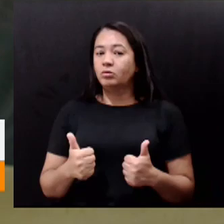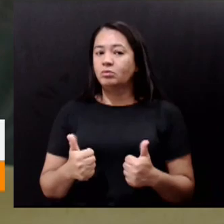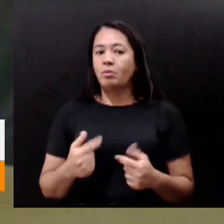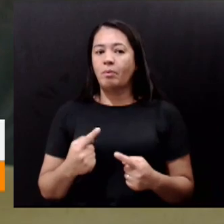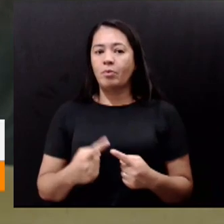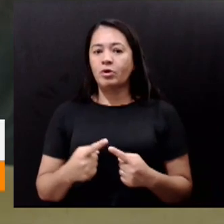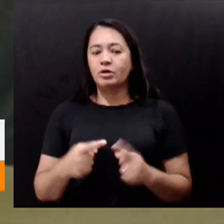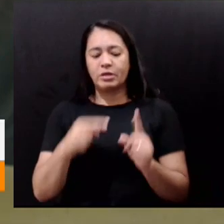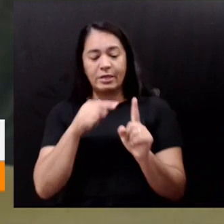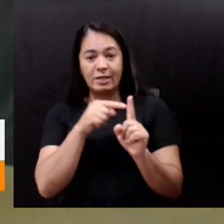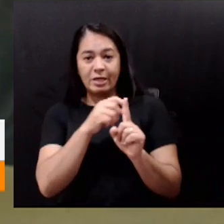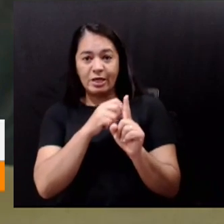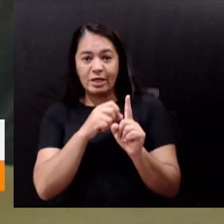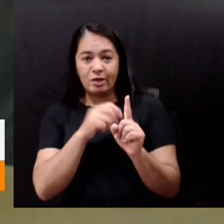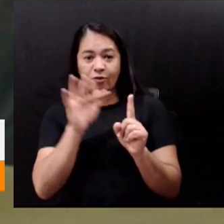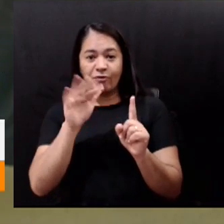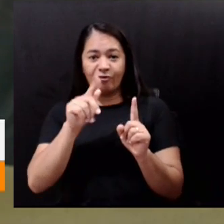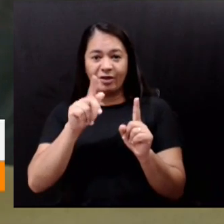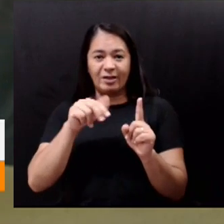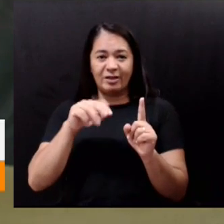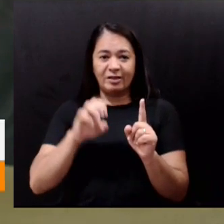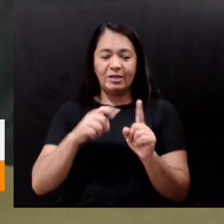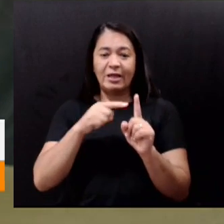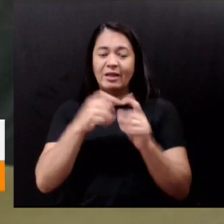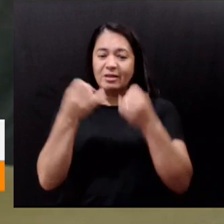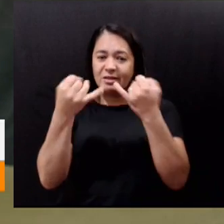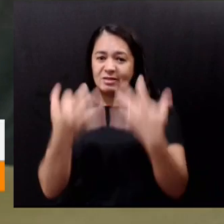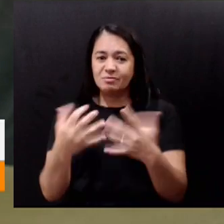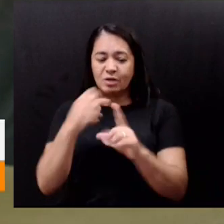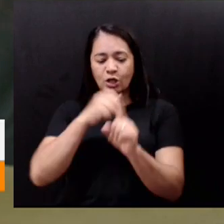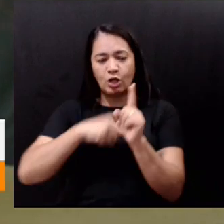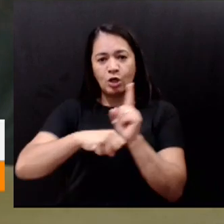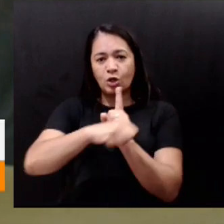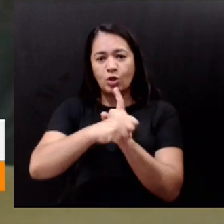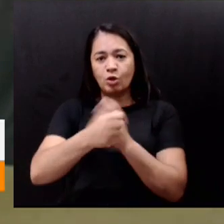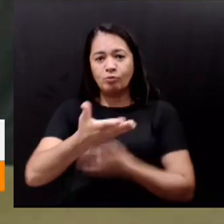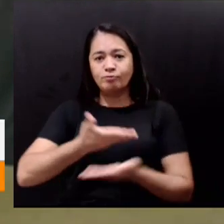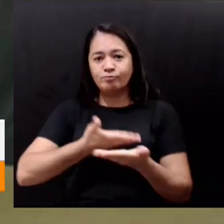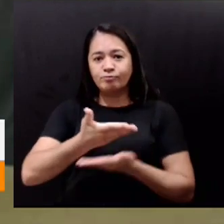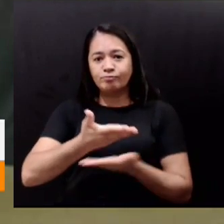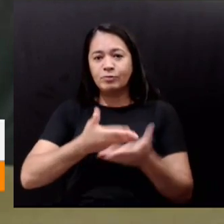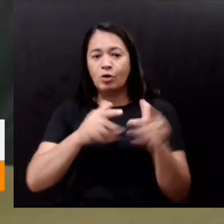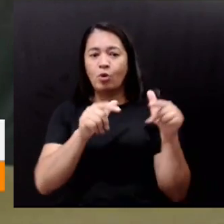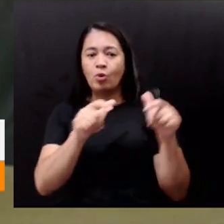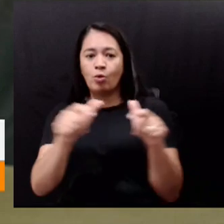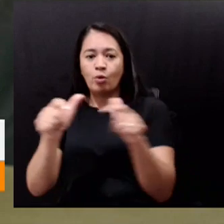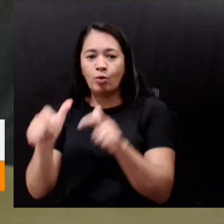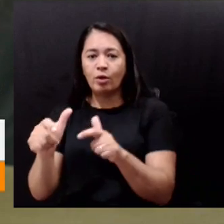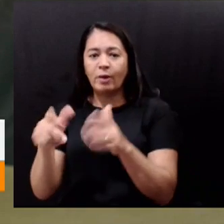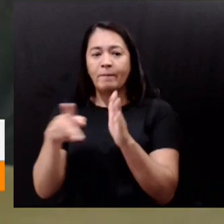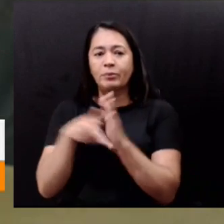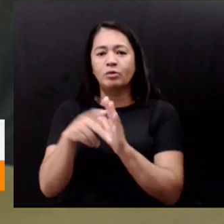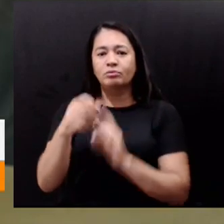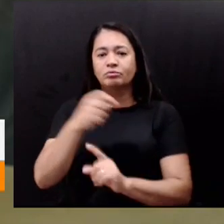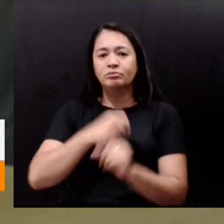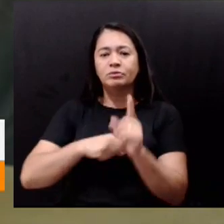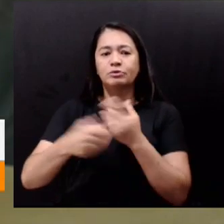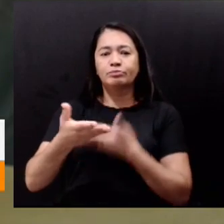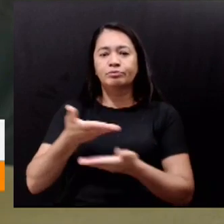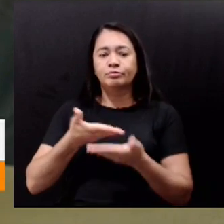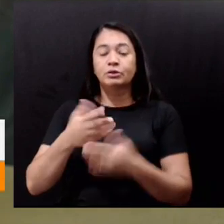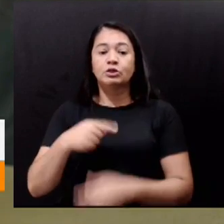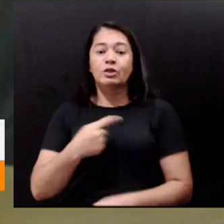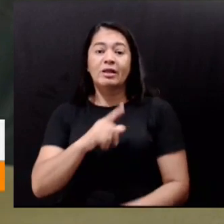Luísa, da questão da socialização, de espaços para socialização, a gente tem vários espaços, mas a questão